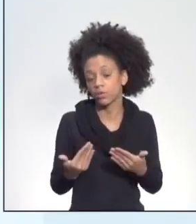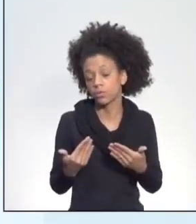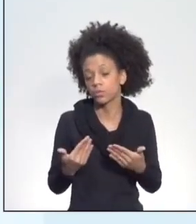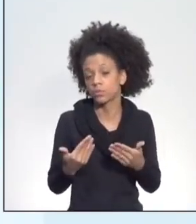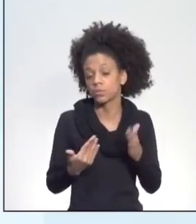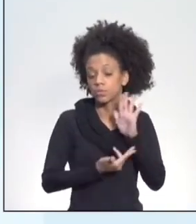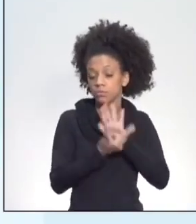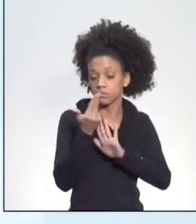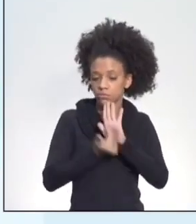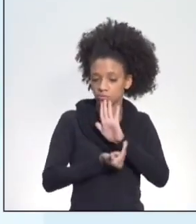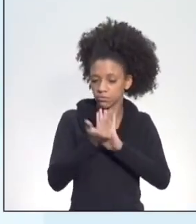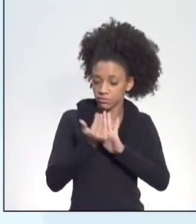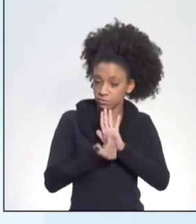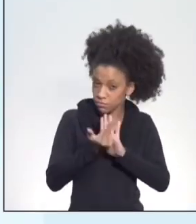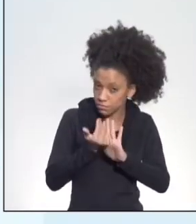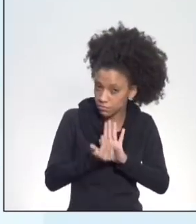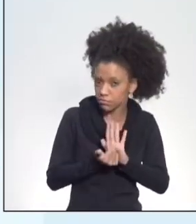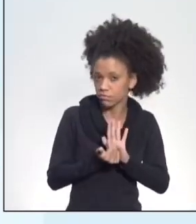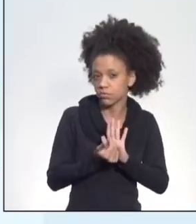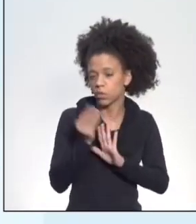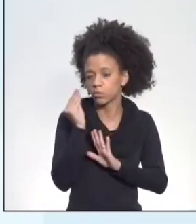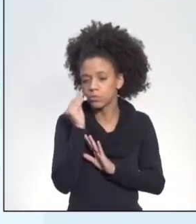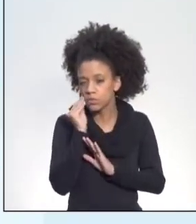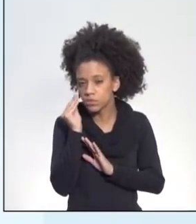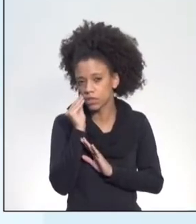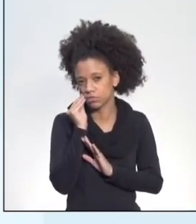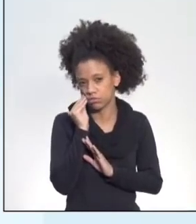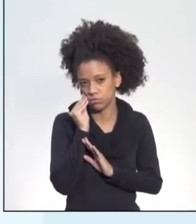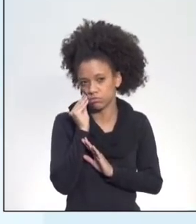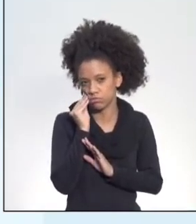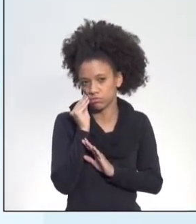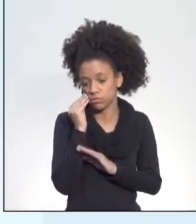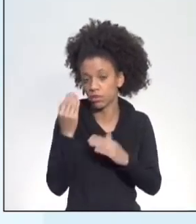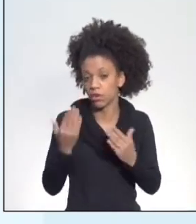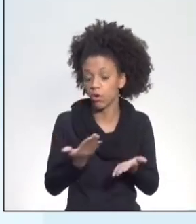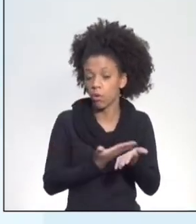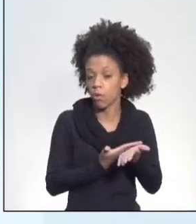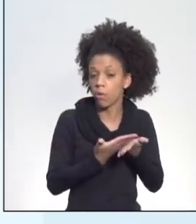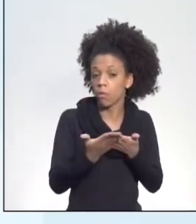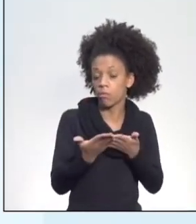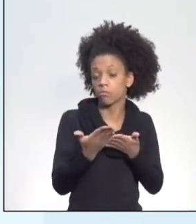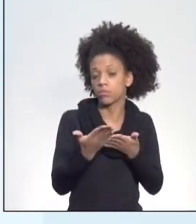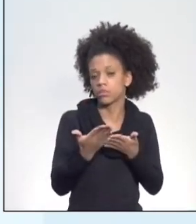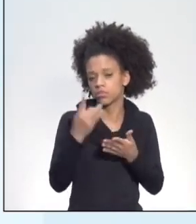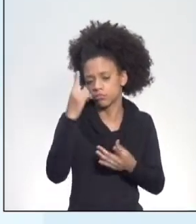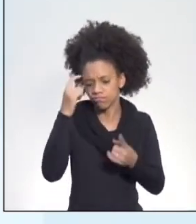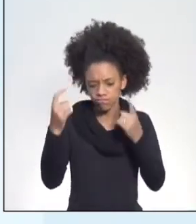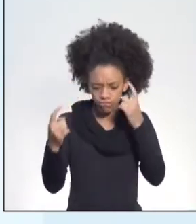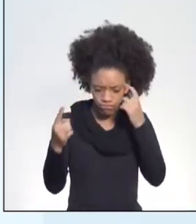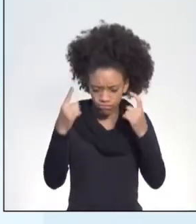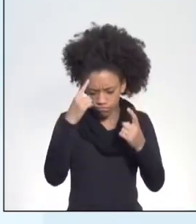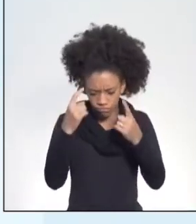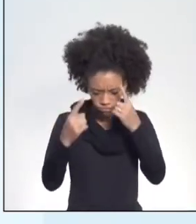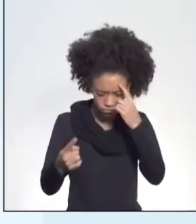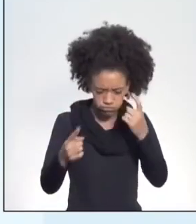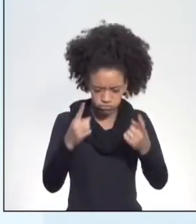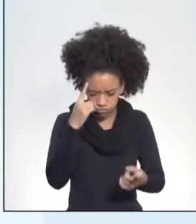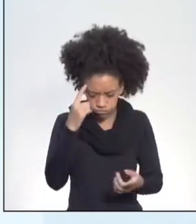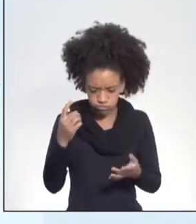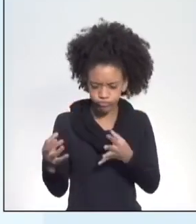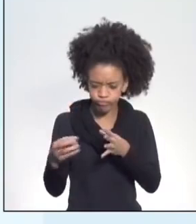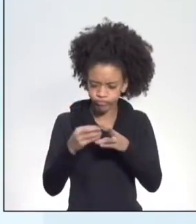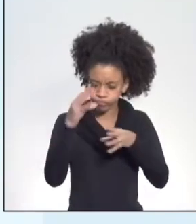ou um rascunho do projeto. Ou seja, né, aquele rascunho inicial. É onde eu começo a colocar todas as ideias, tudo que eu tenho, né,